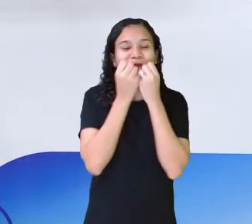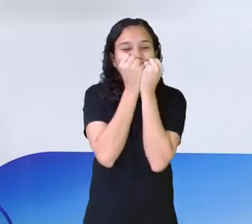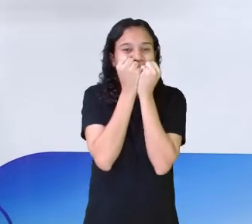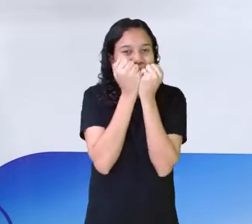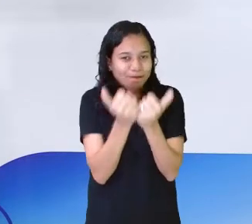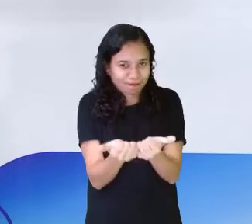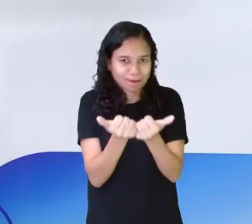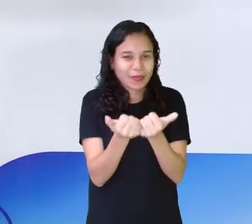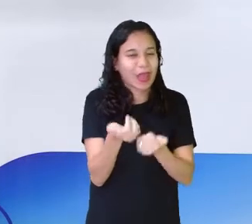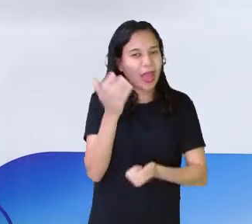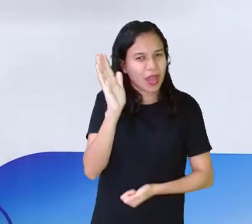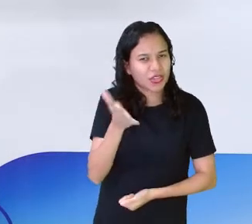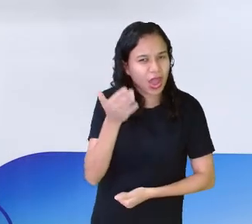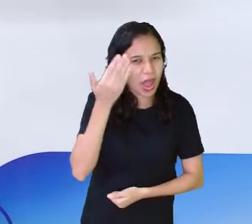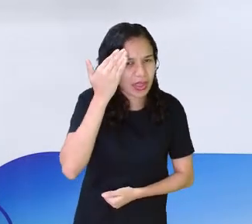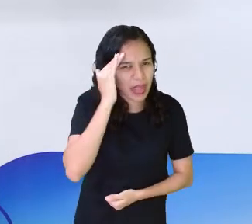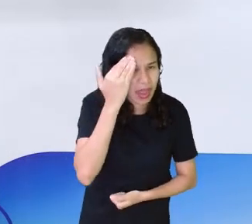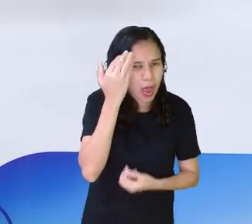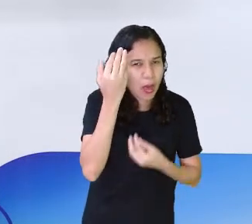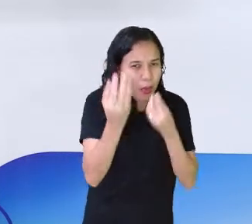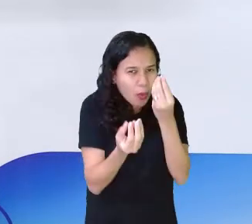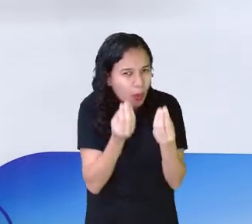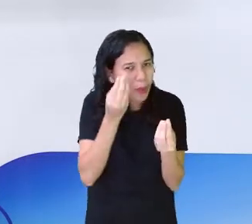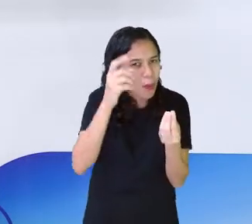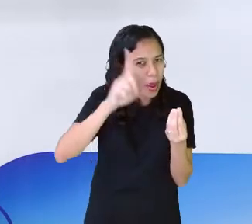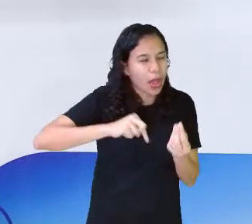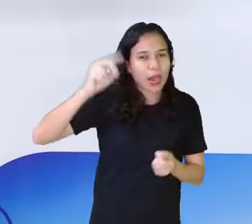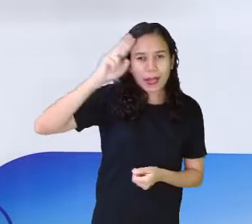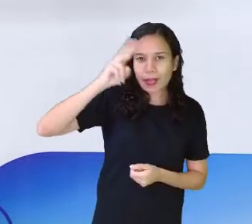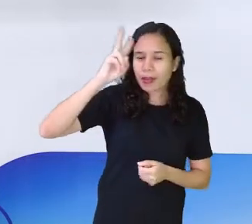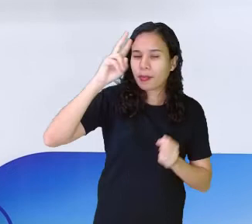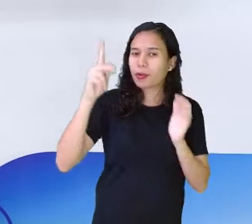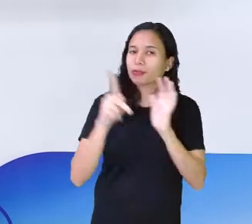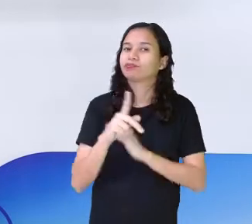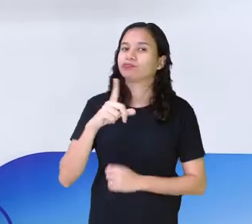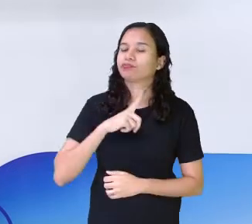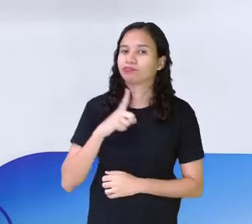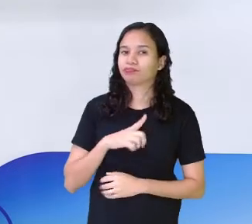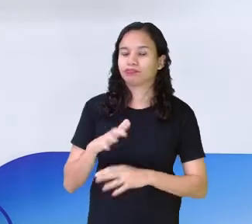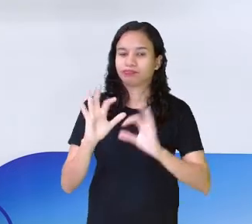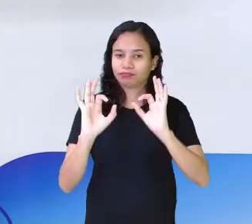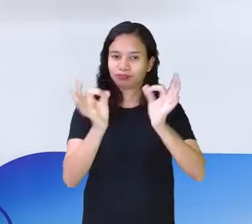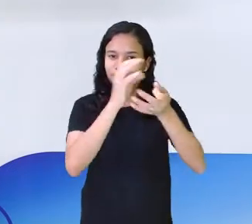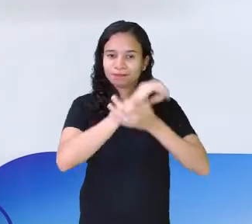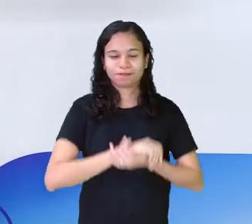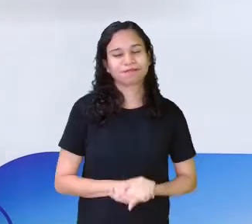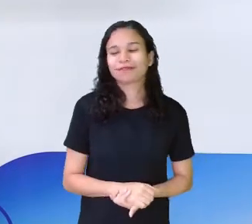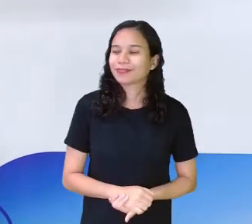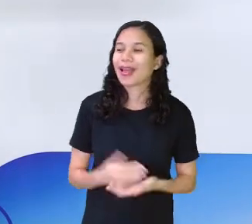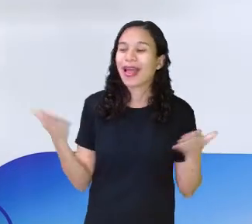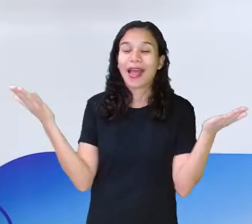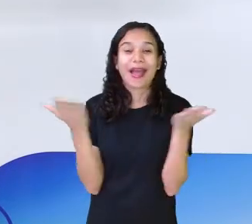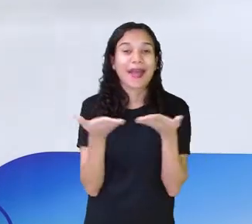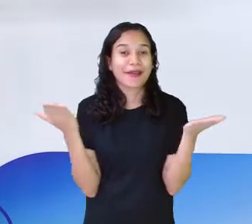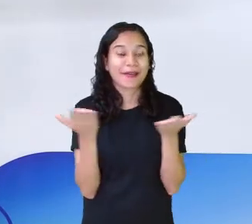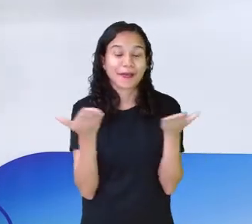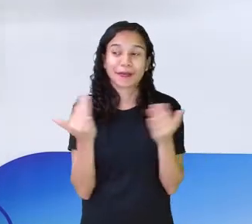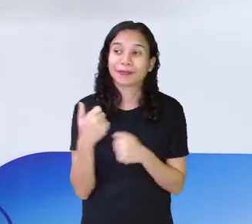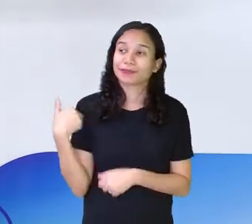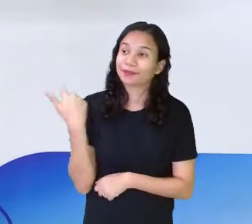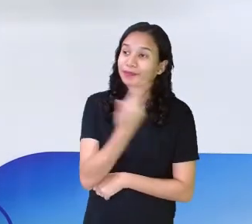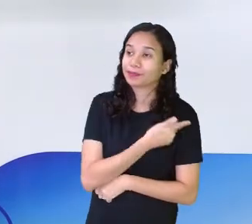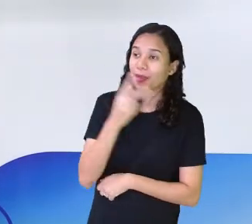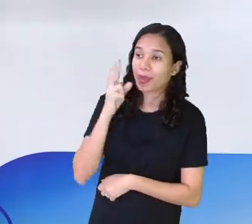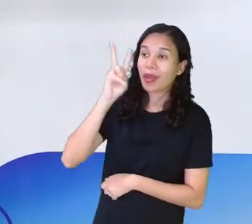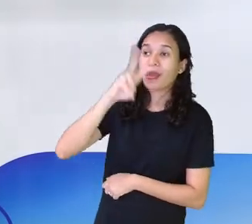Beleza? Já deu para entender, já deu para relembrar o que são figuras planas, né? Joia. Agora, a gente